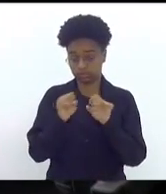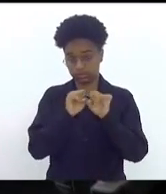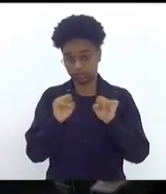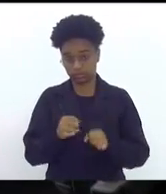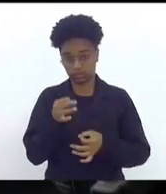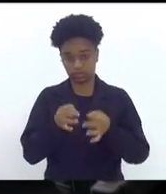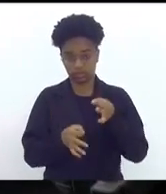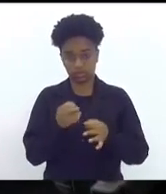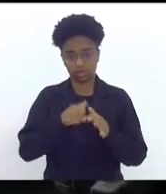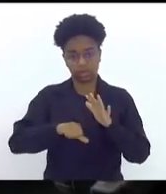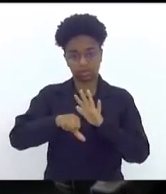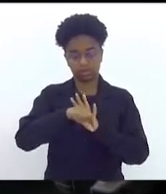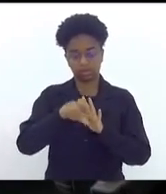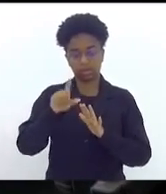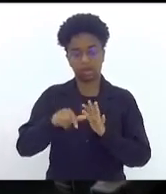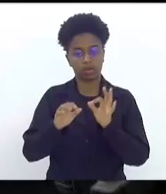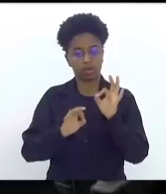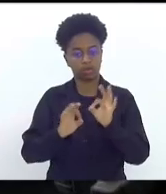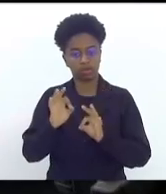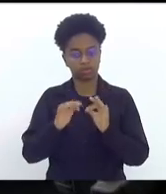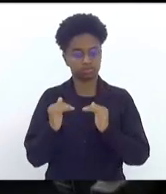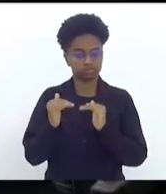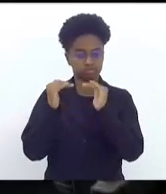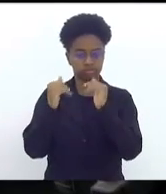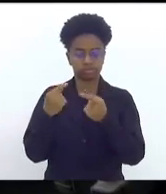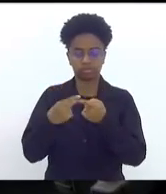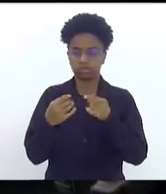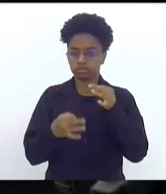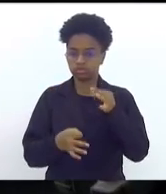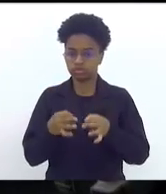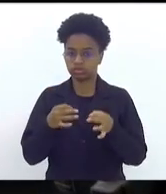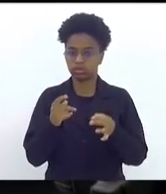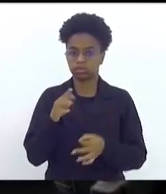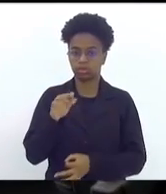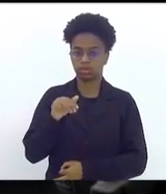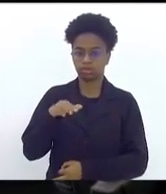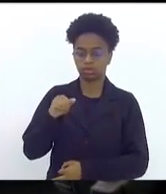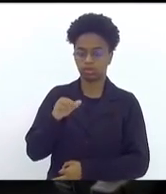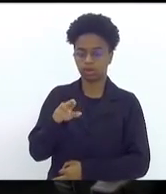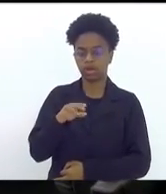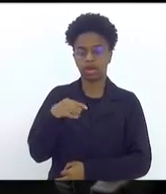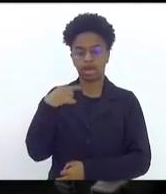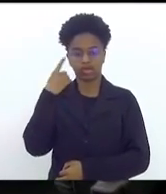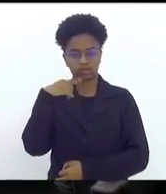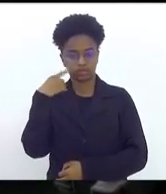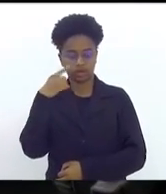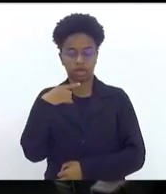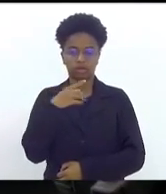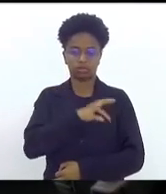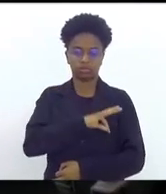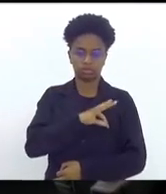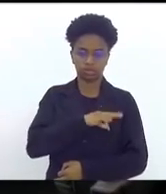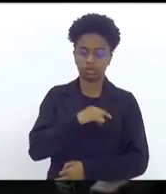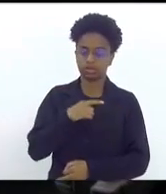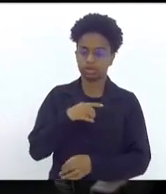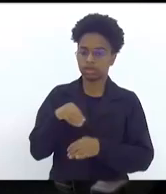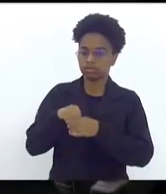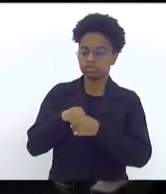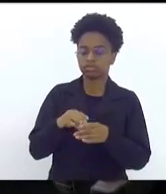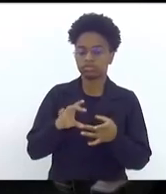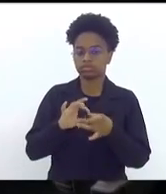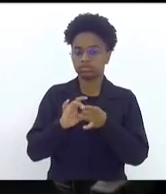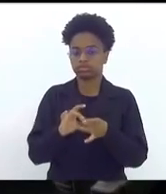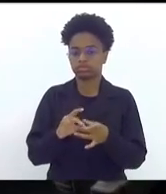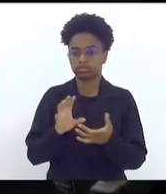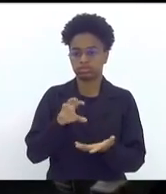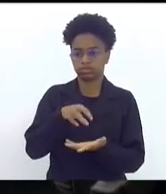é a das grandes organizações. Juízes, promotores, advogados, defensores, policiais estão imersos em grandes organizações, boas